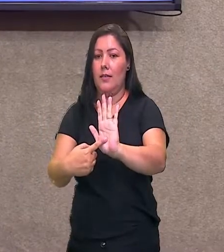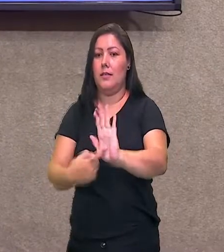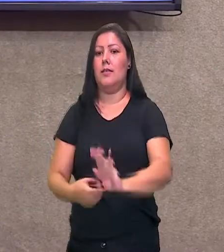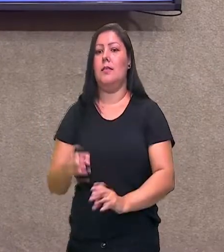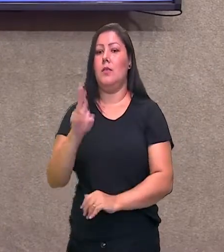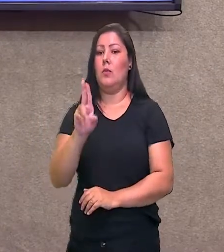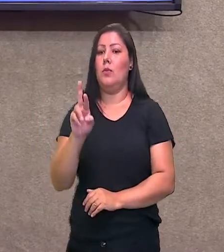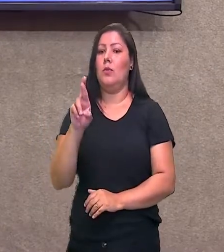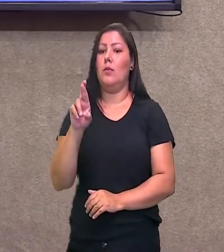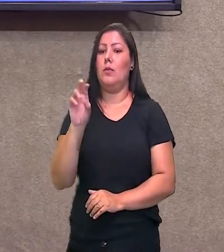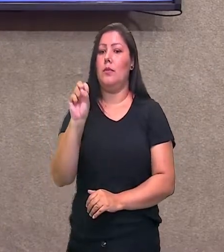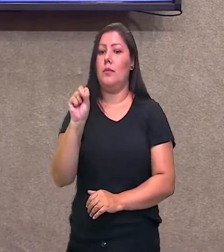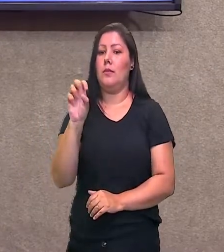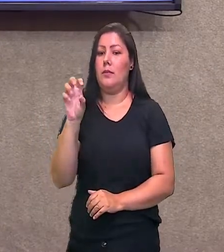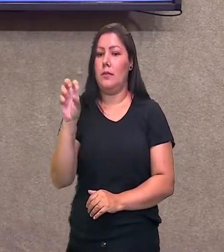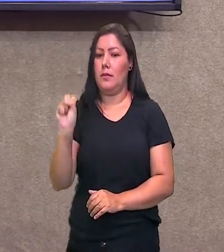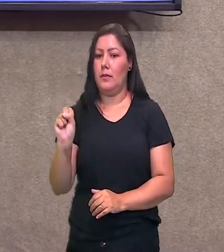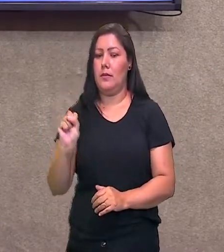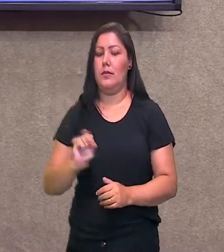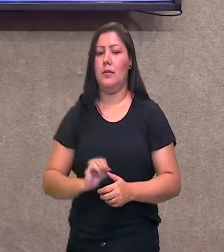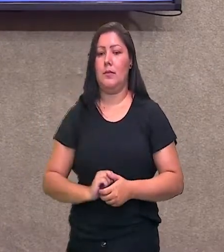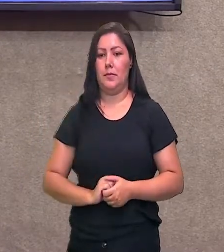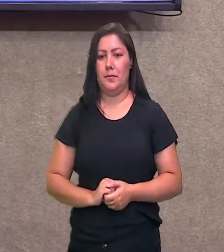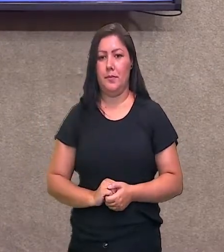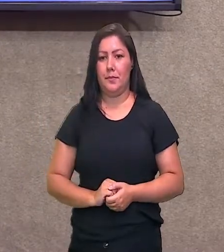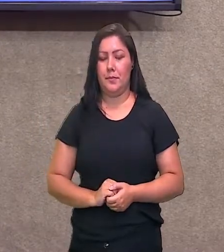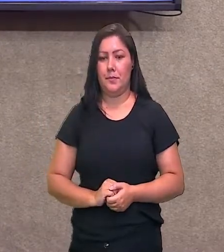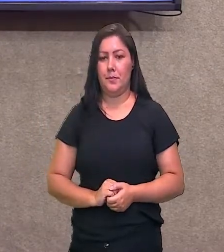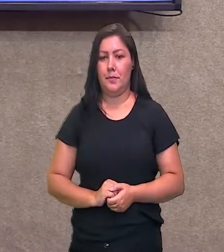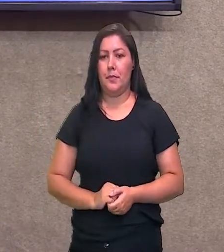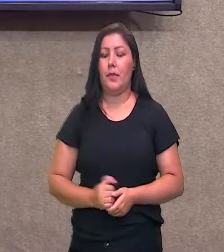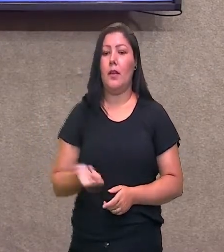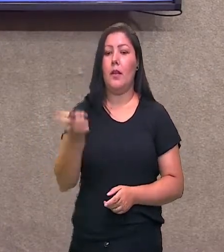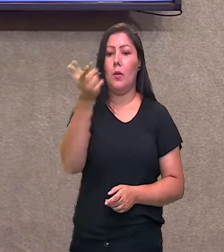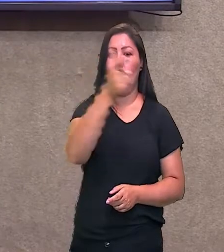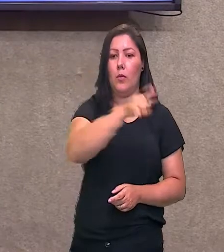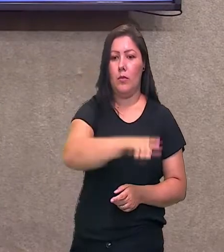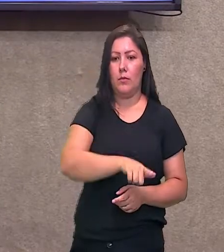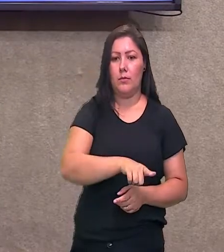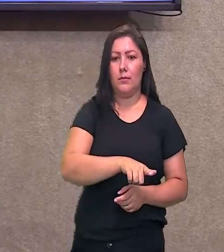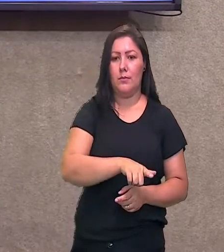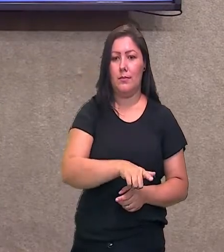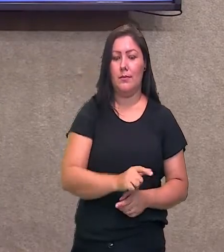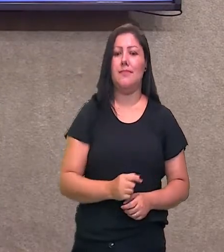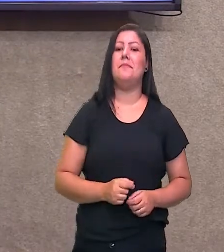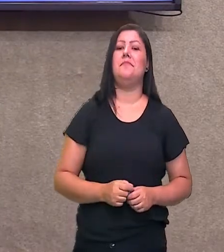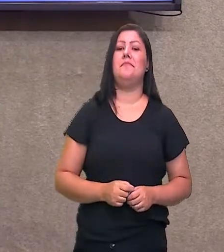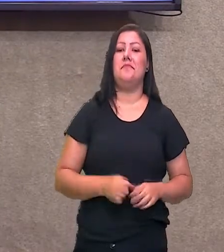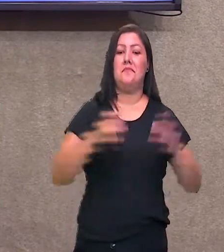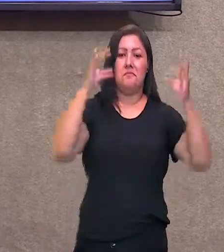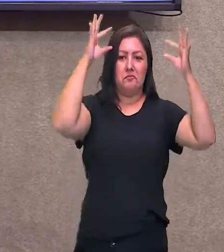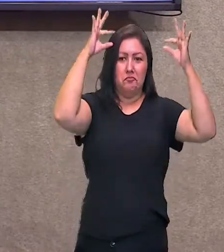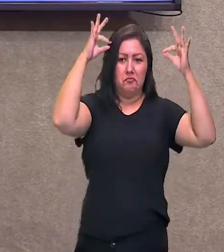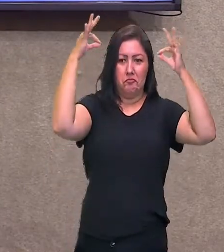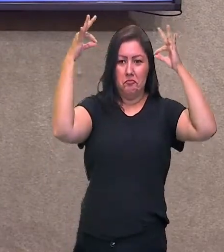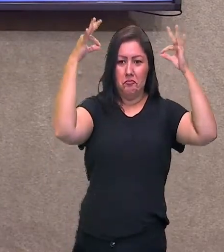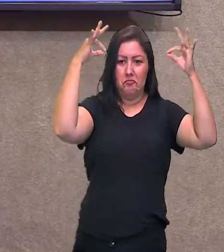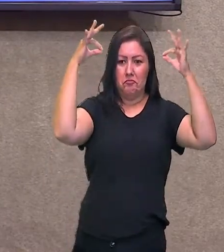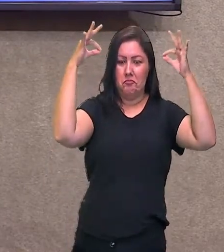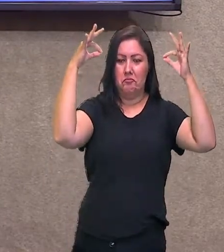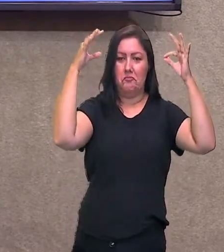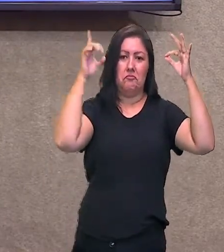URSS, ou União das Repúblicas Socialistas Soviéticas, e o cavaleiro ali